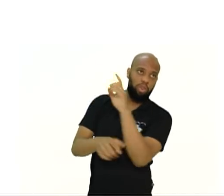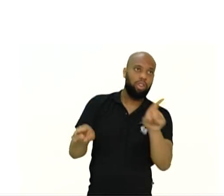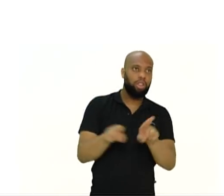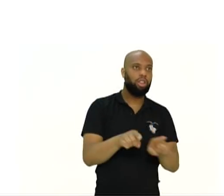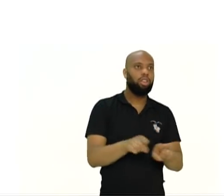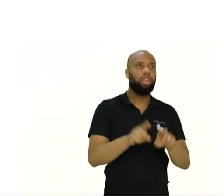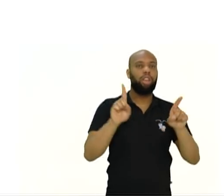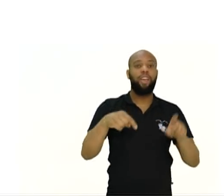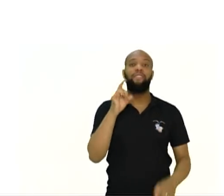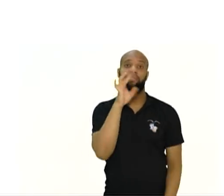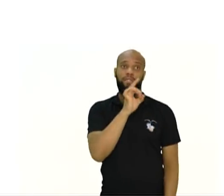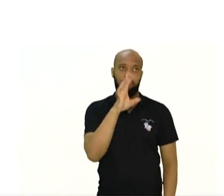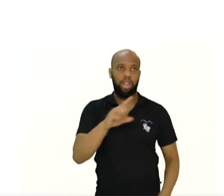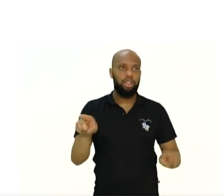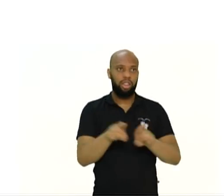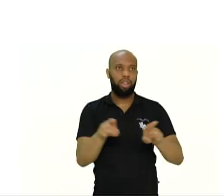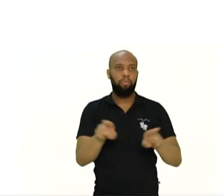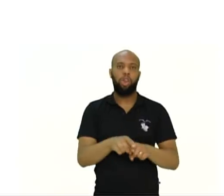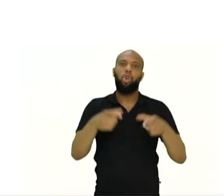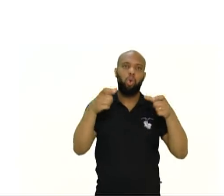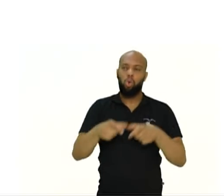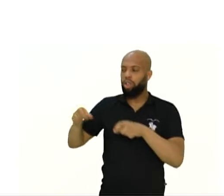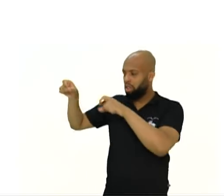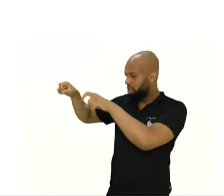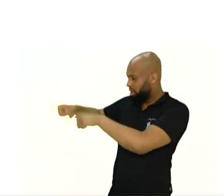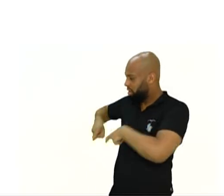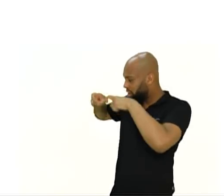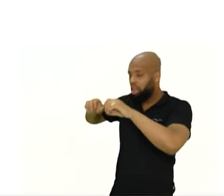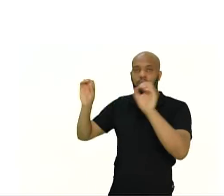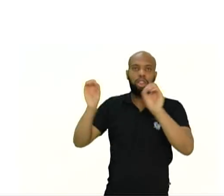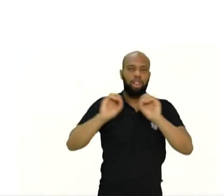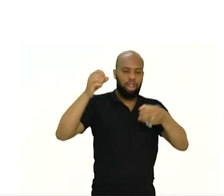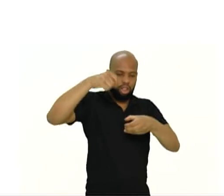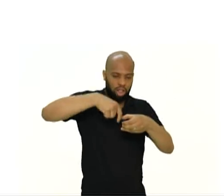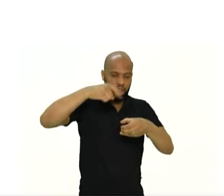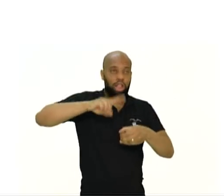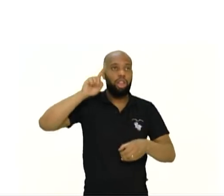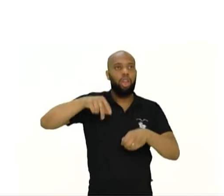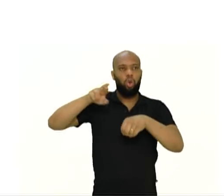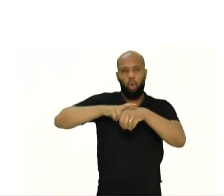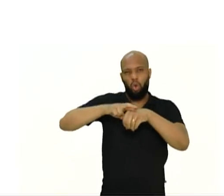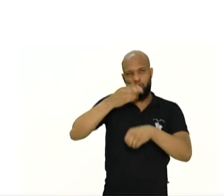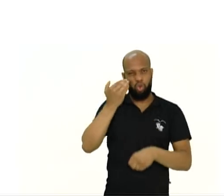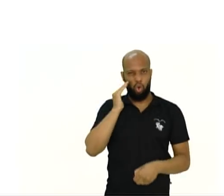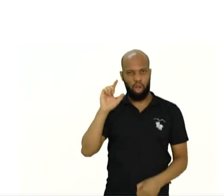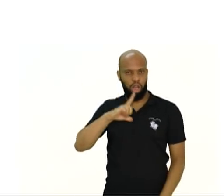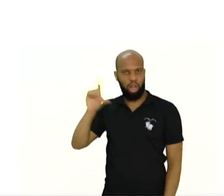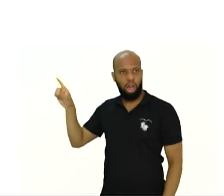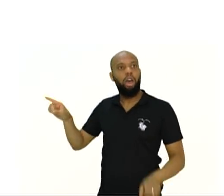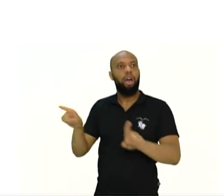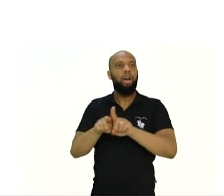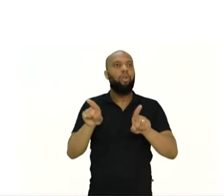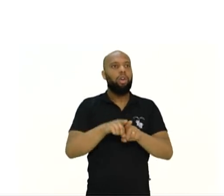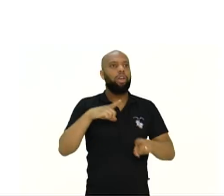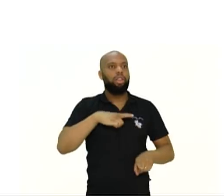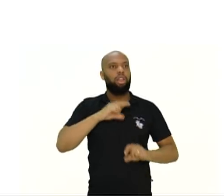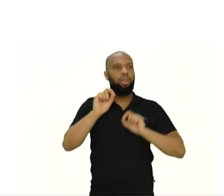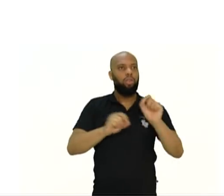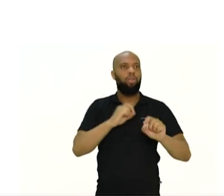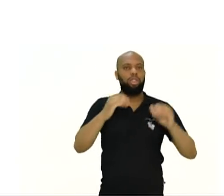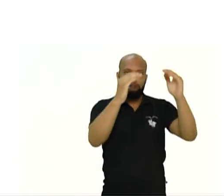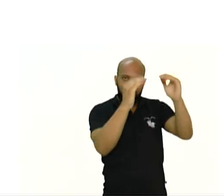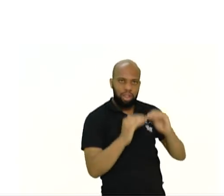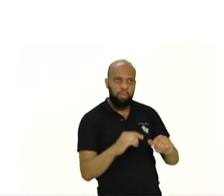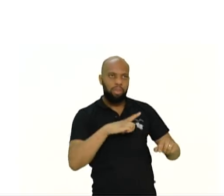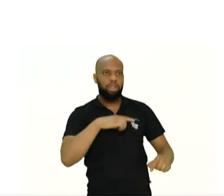essa região verde, o improdutivo, que é essa região em roxo. Aí nós vamos ter nessa região